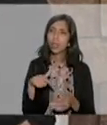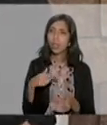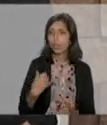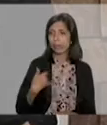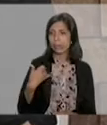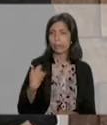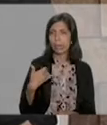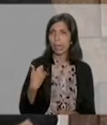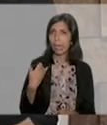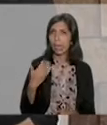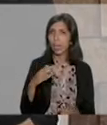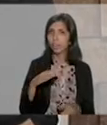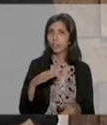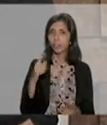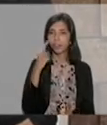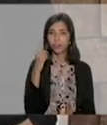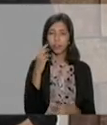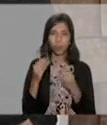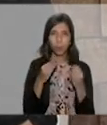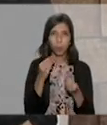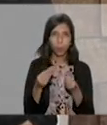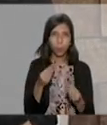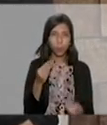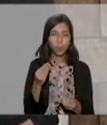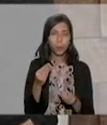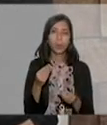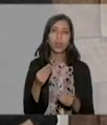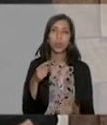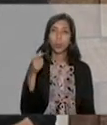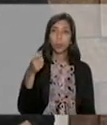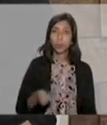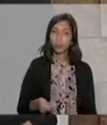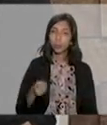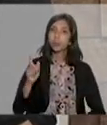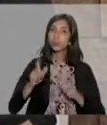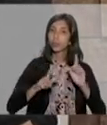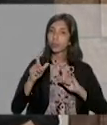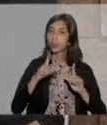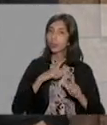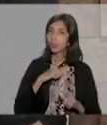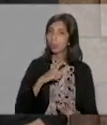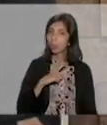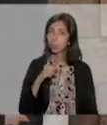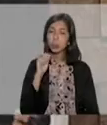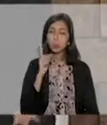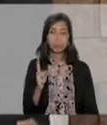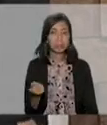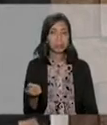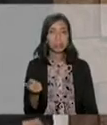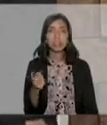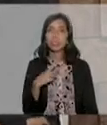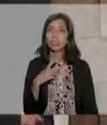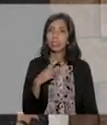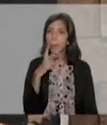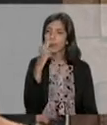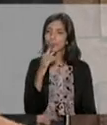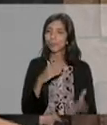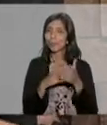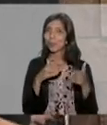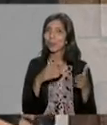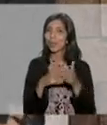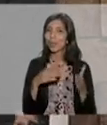da classificação etária, indicativa no caso, que é imposta agora na TV e que deve, não sei se isso cria um